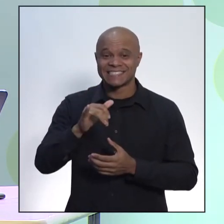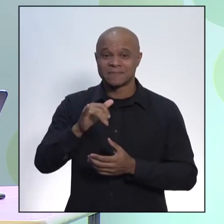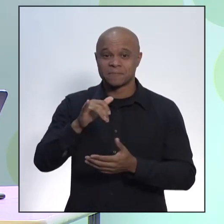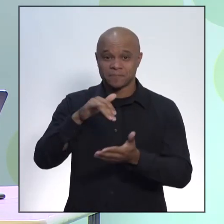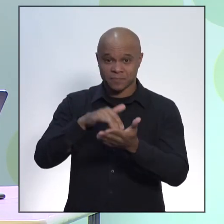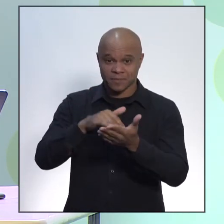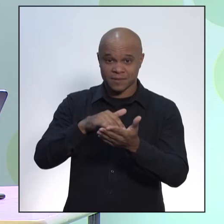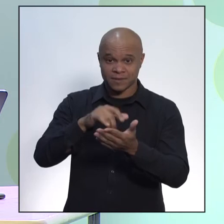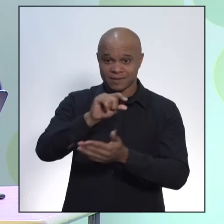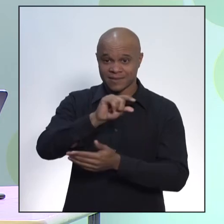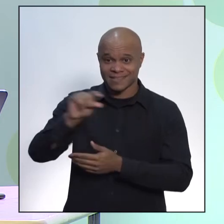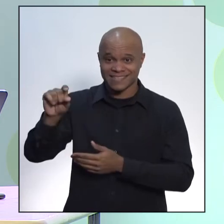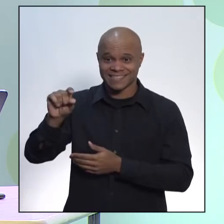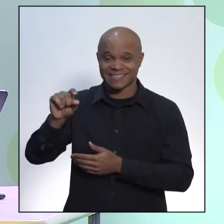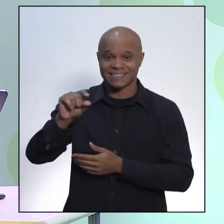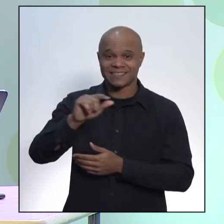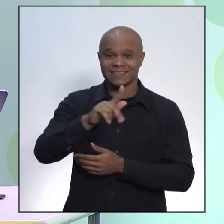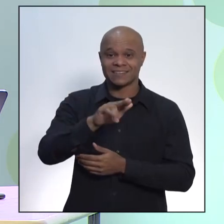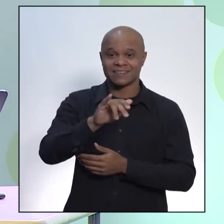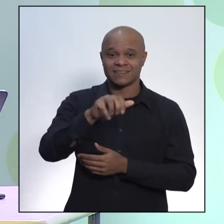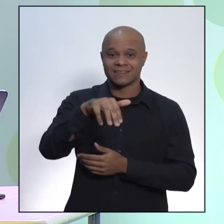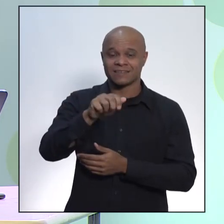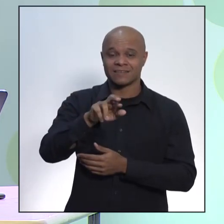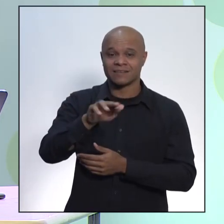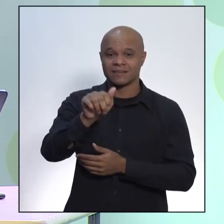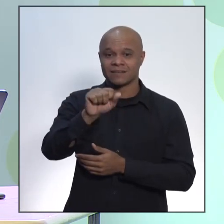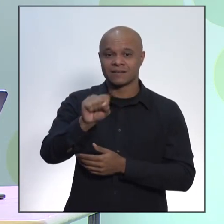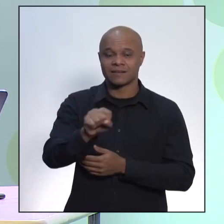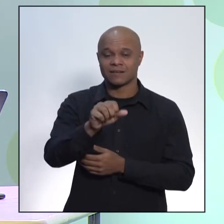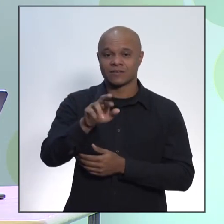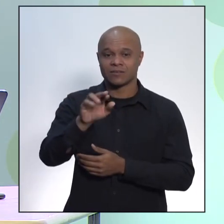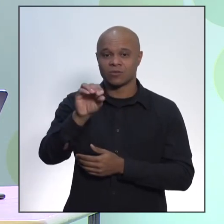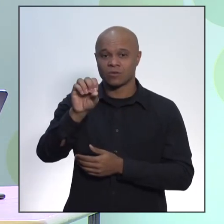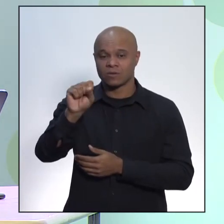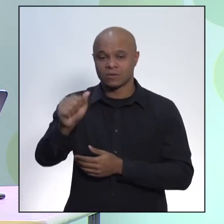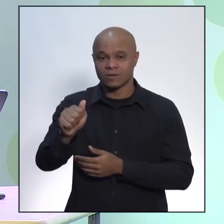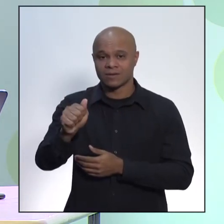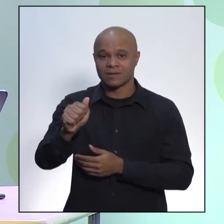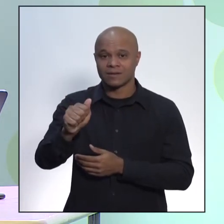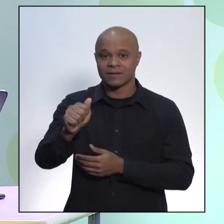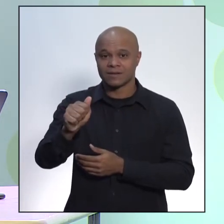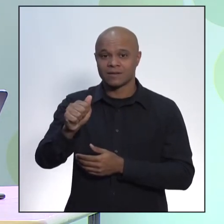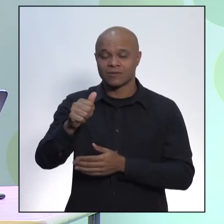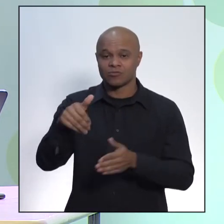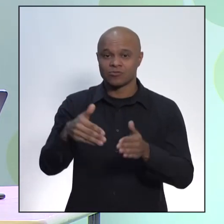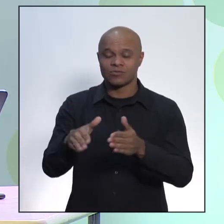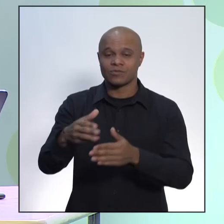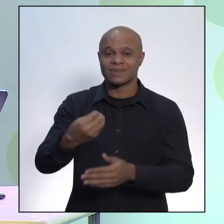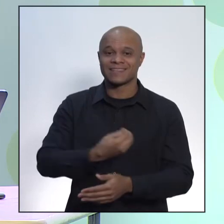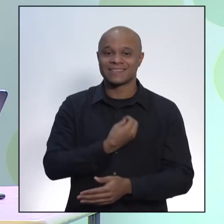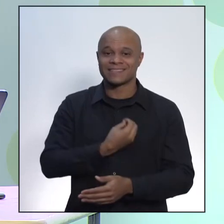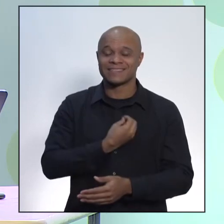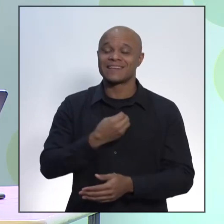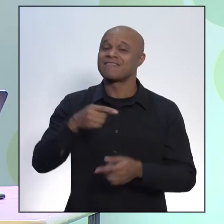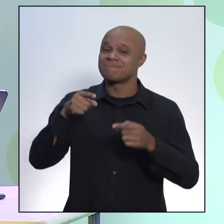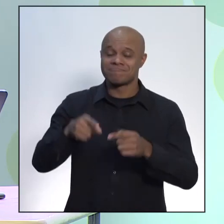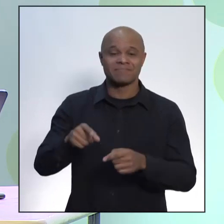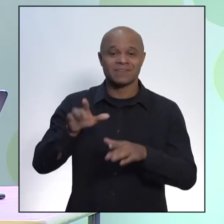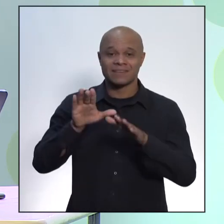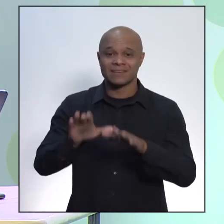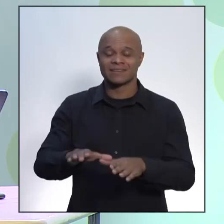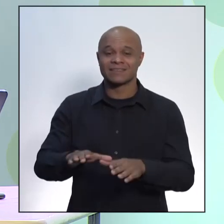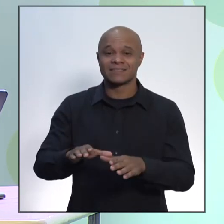que é do Guimarães Rosa, que eu adoro me despedir com ela, que diz o seguinte: o correr da vida embrulha tudo, a vida é assim,